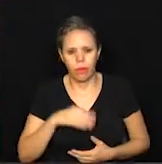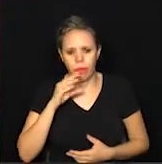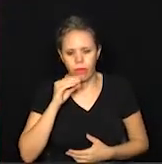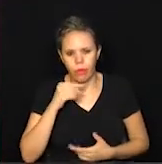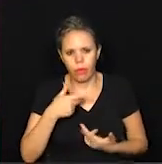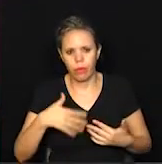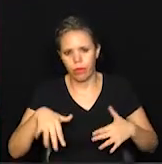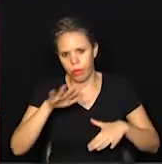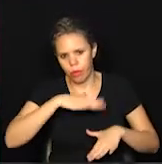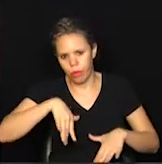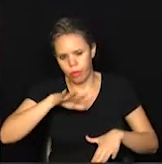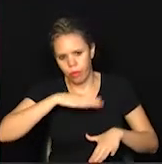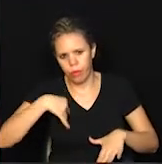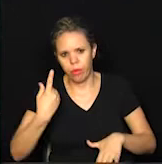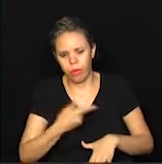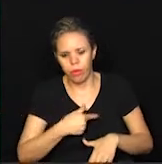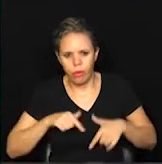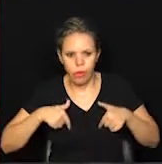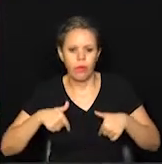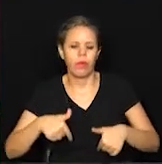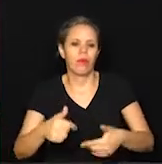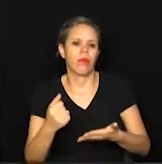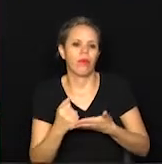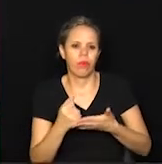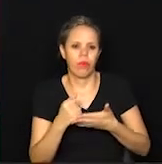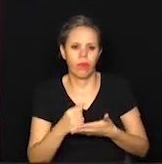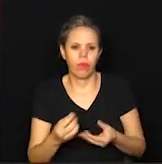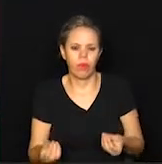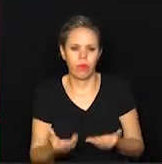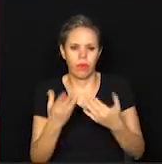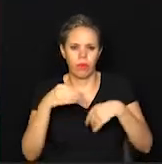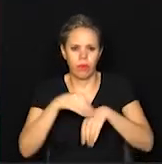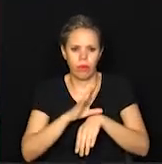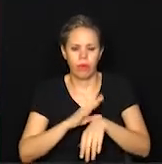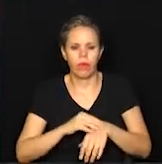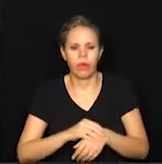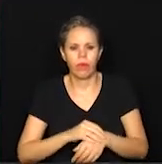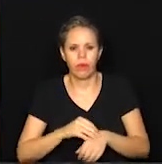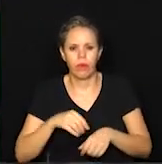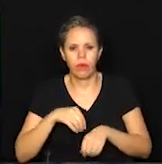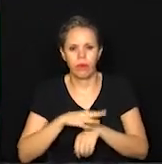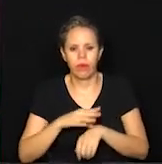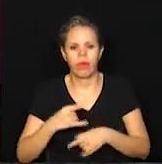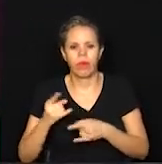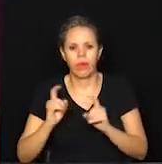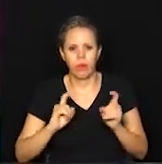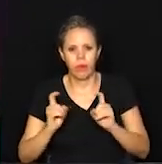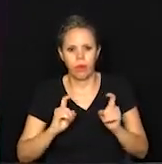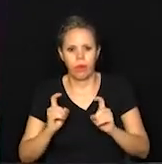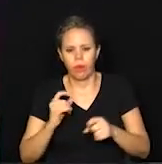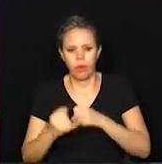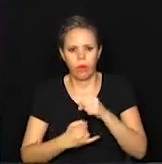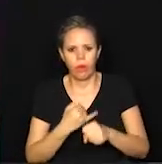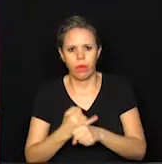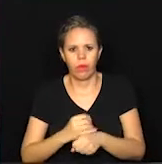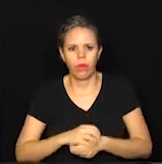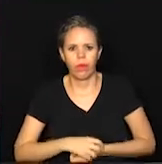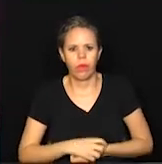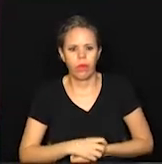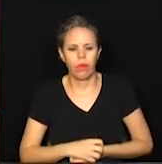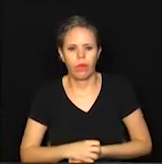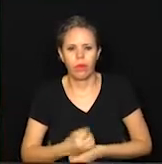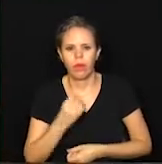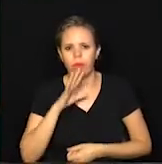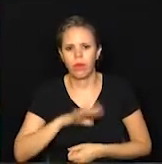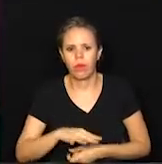casa, que com a sua atuação garantem aqui a transmissão dessa reunião de forma remota. E boa